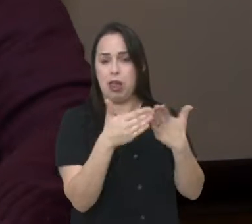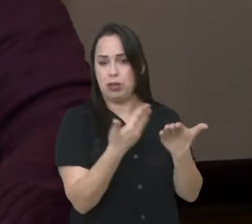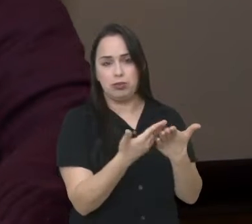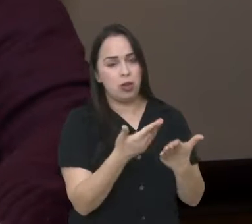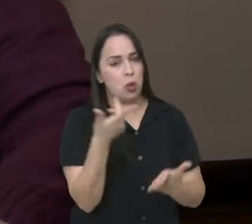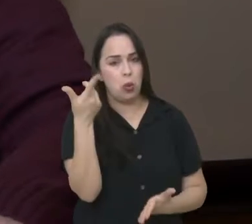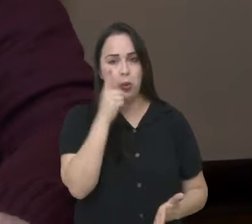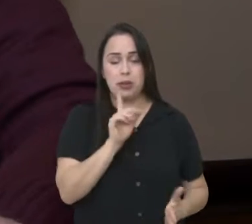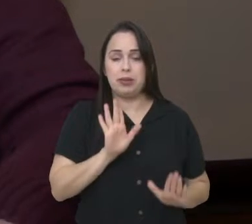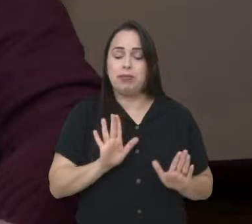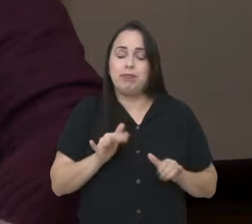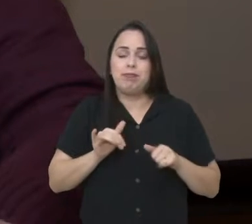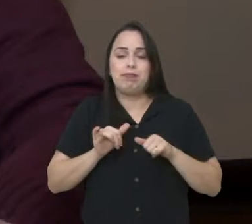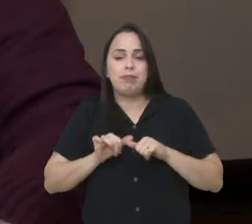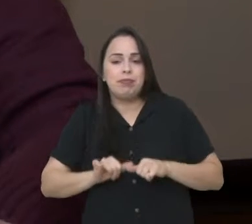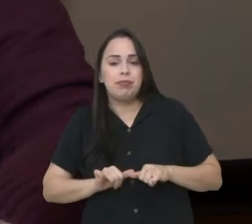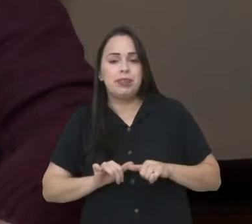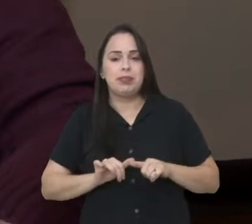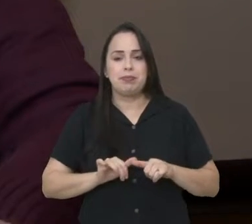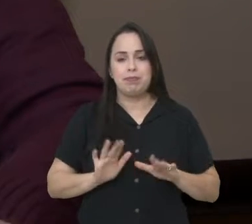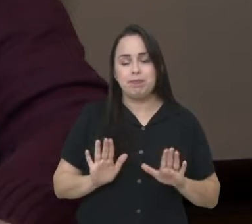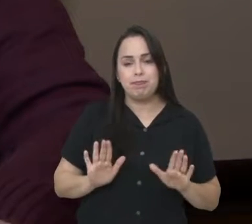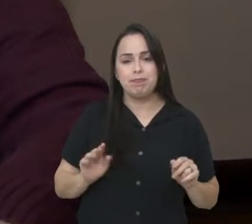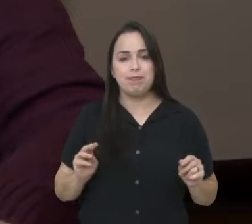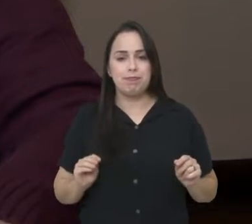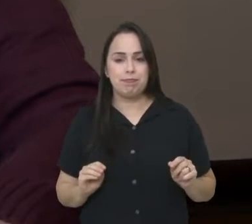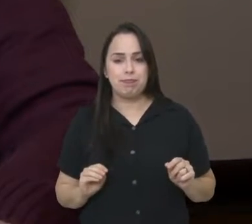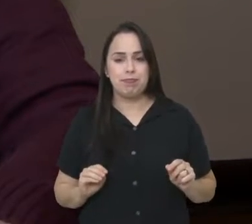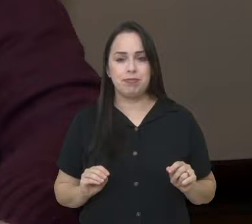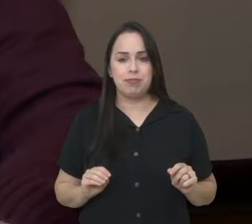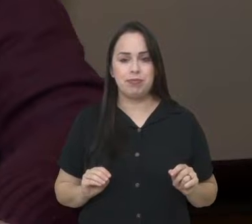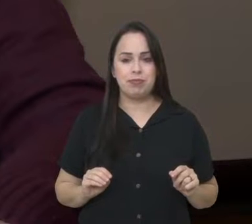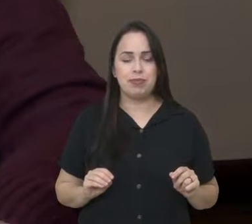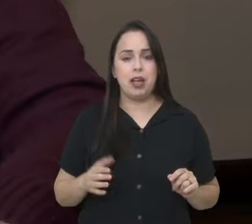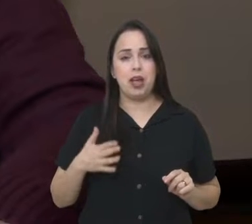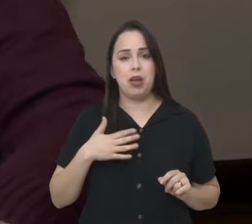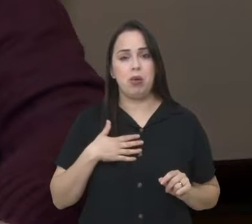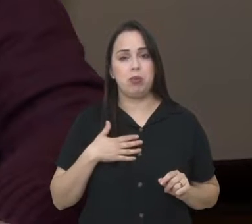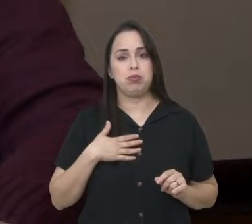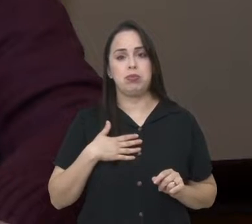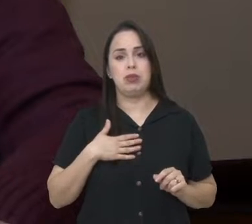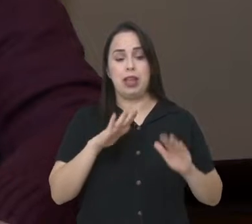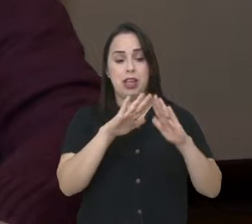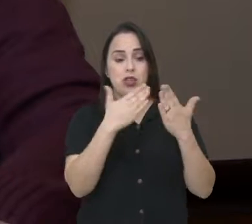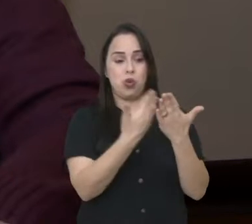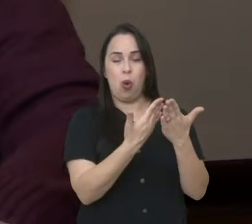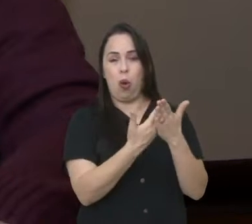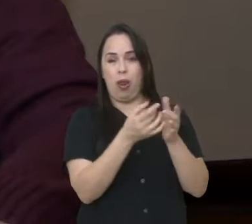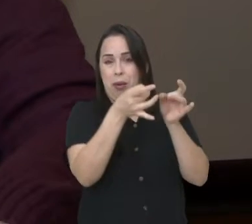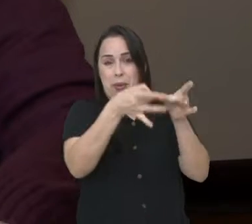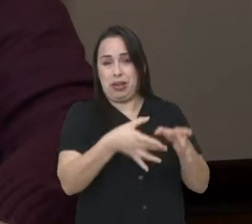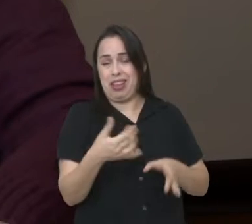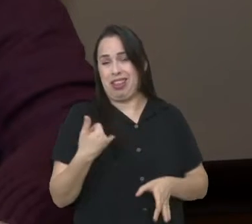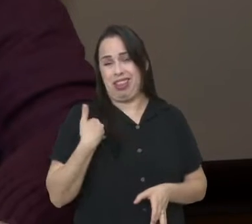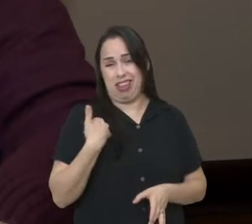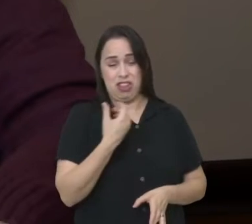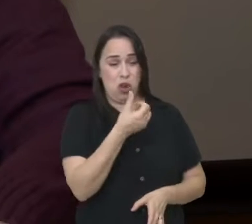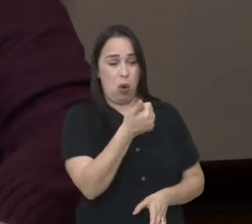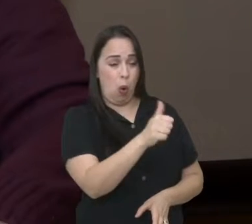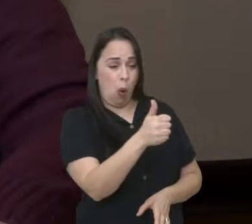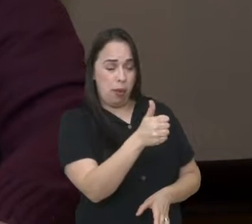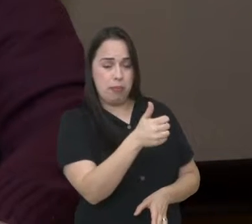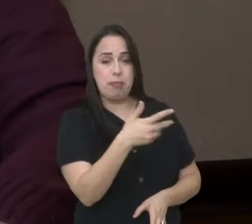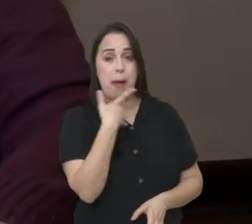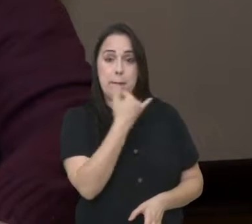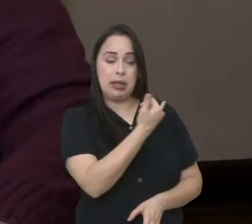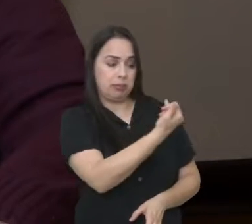Então, fiquei, né, quando eu saí da escola com 11 anos, quarto ano, e meu pai falou